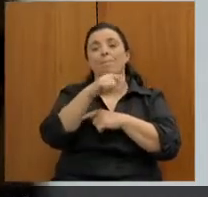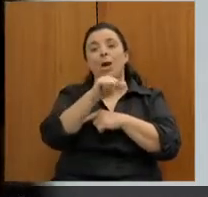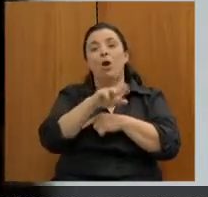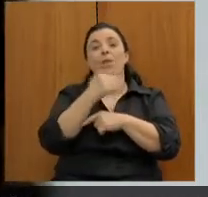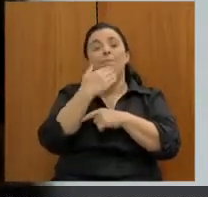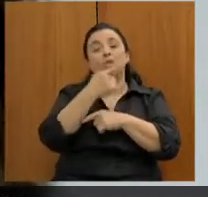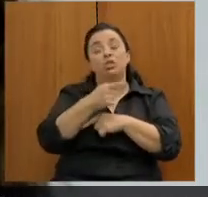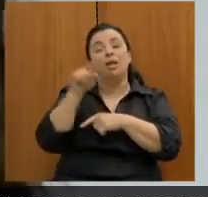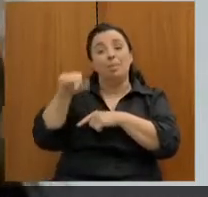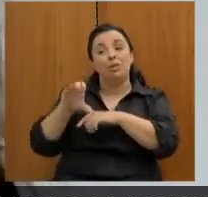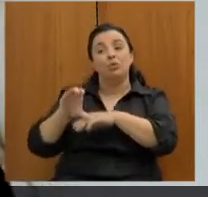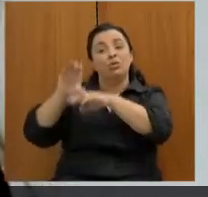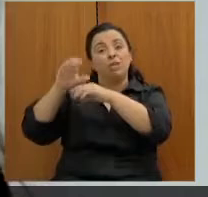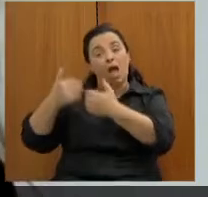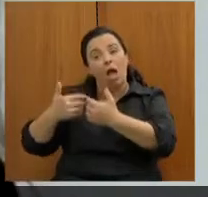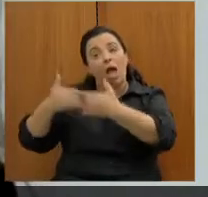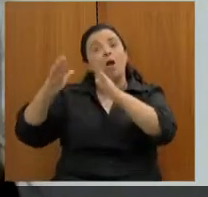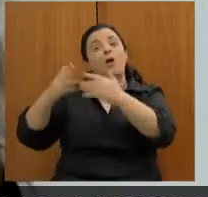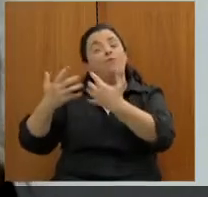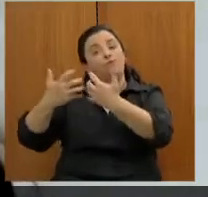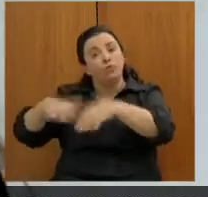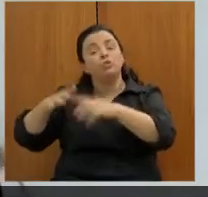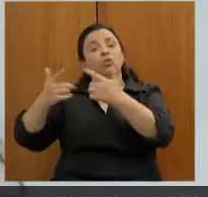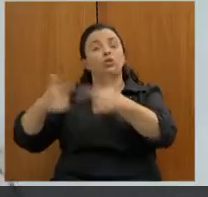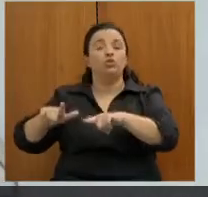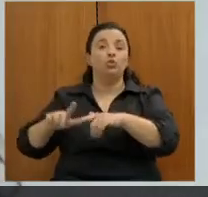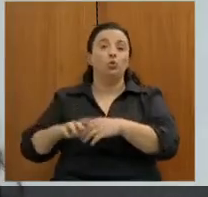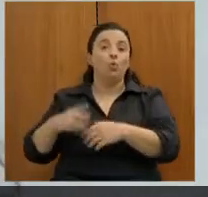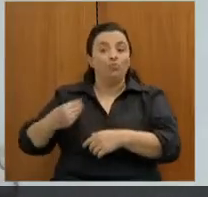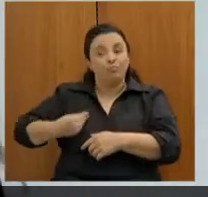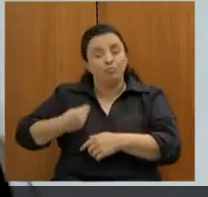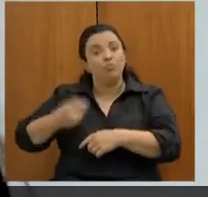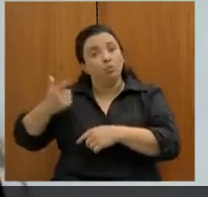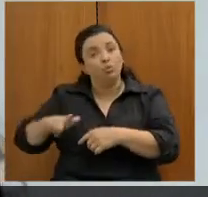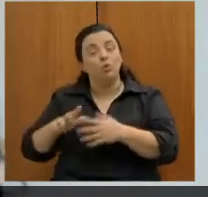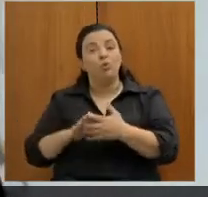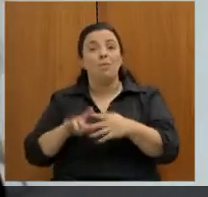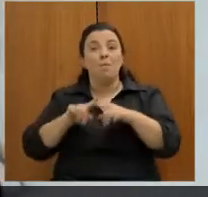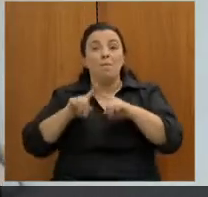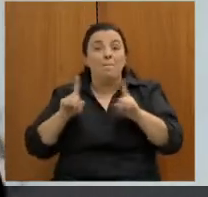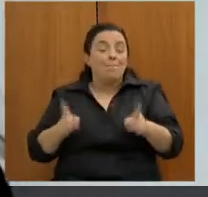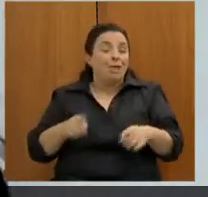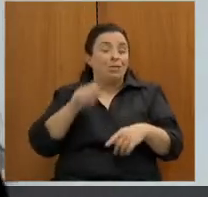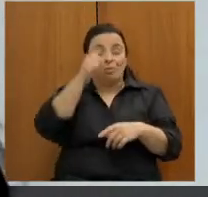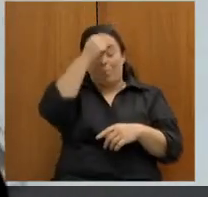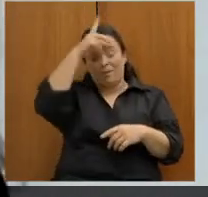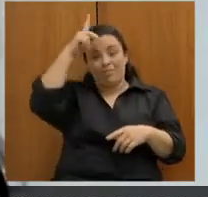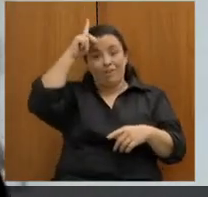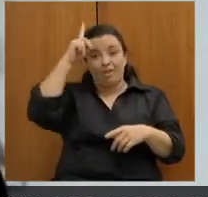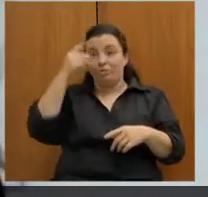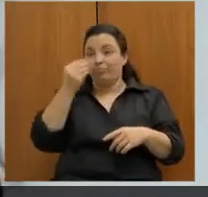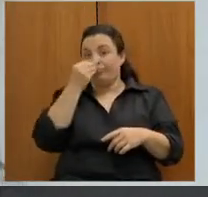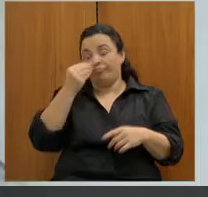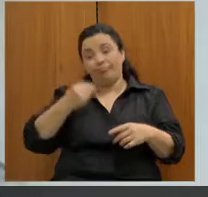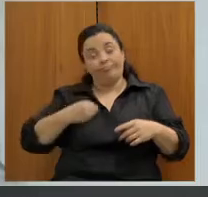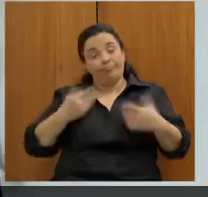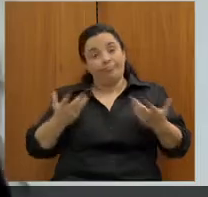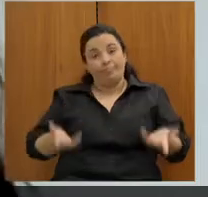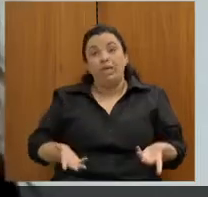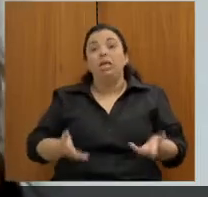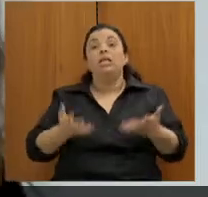o prefeito da nossa cidade simplesmente não não me deu confiança para ir se a gente precisa disso sim